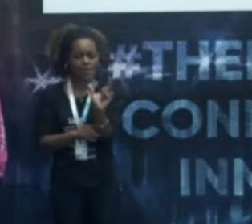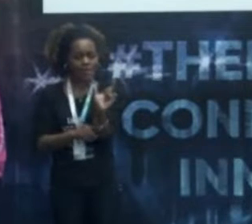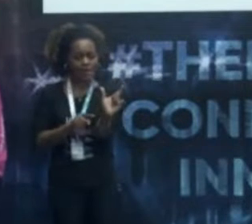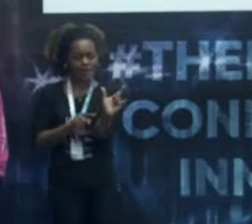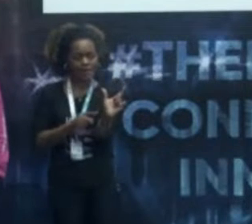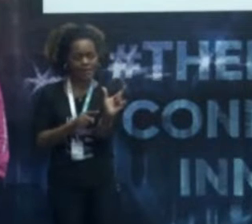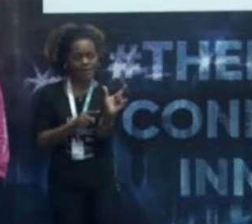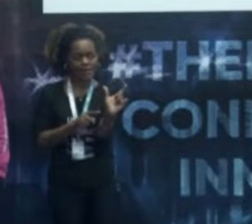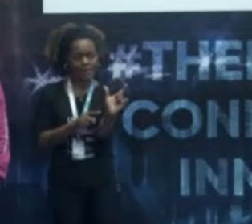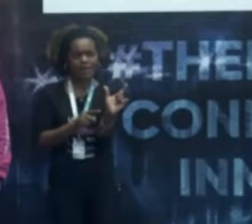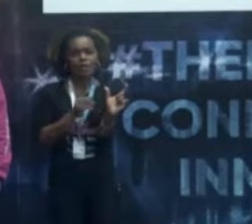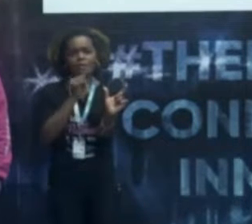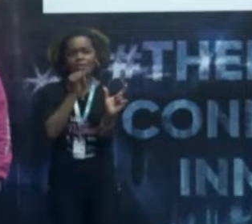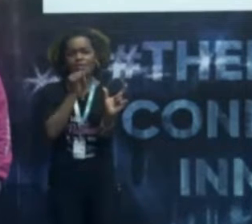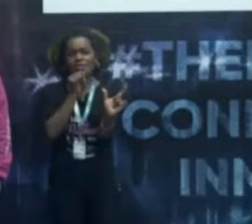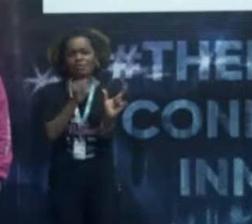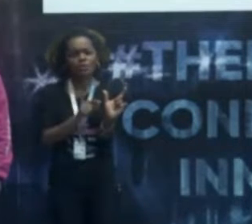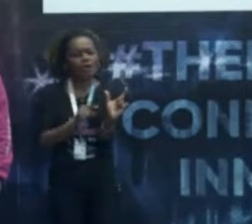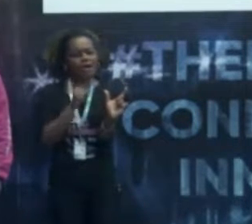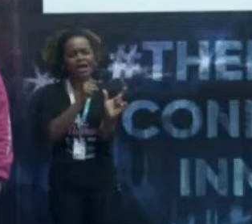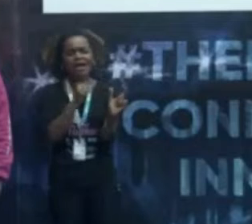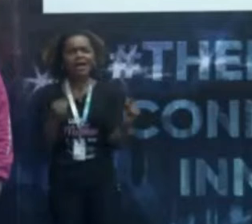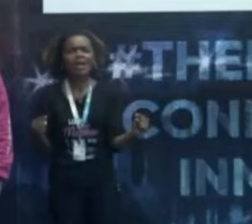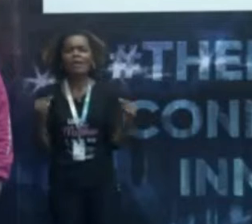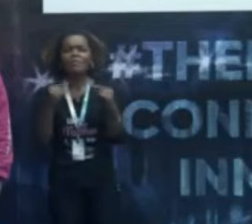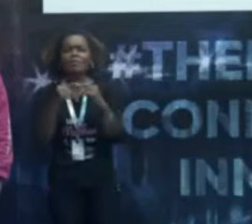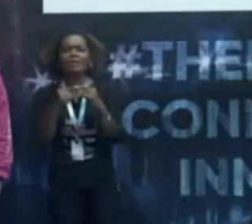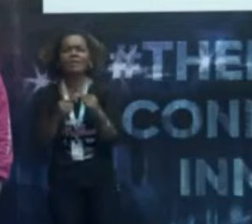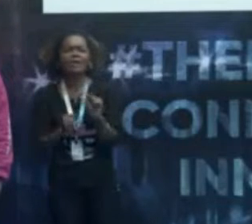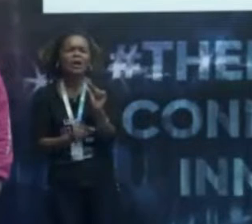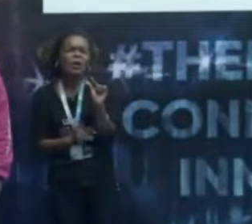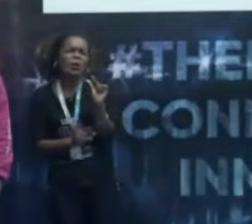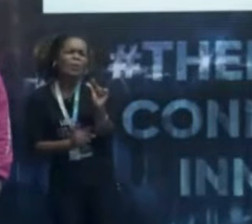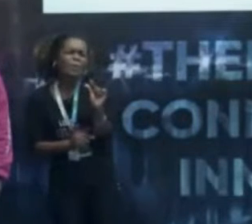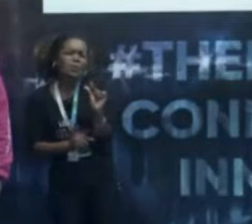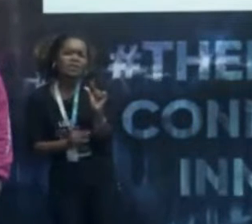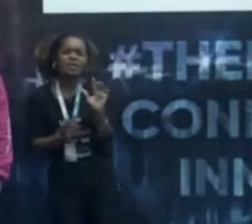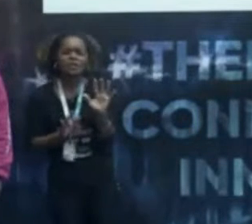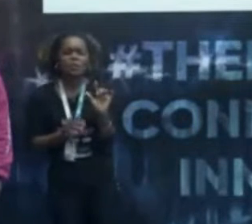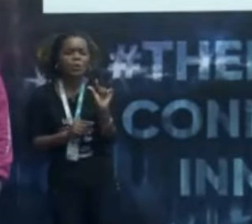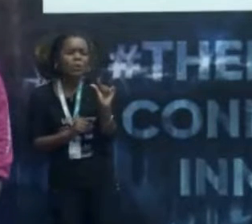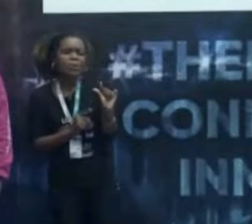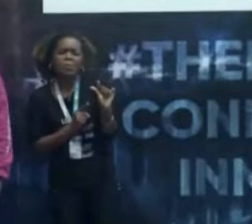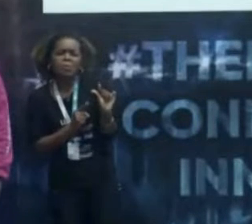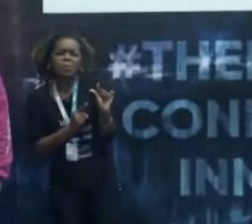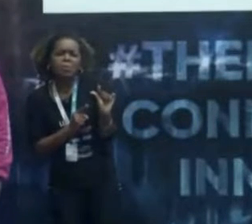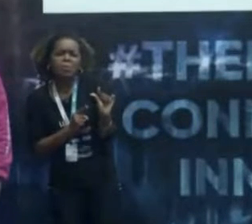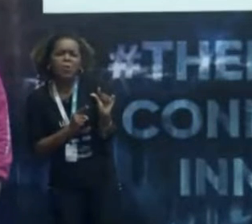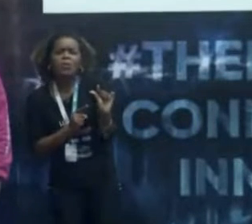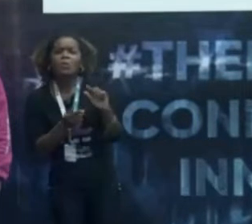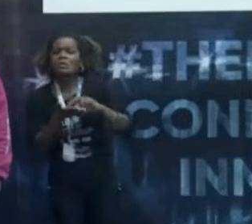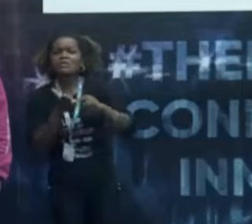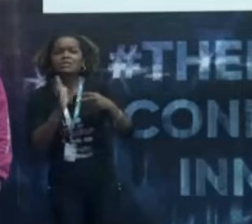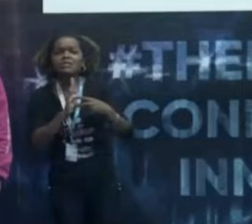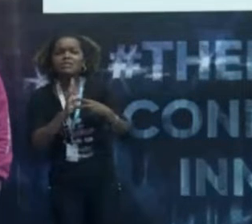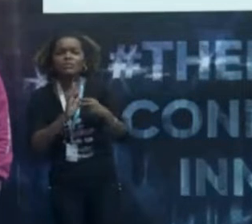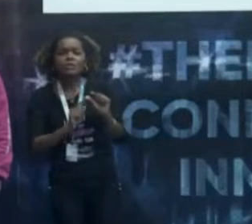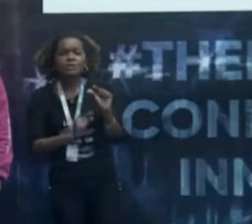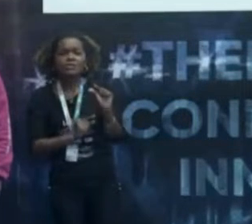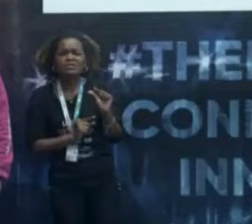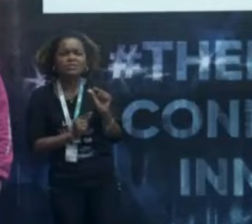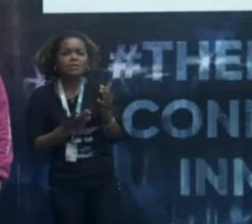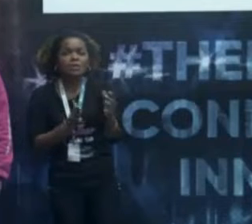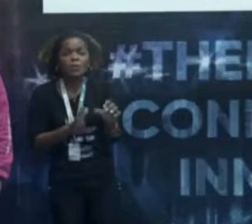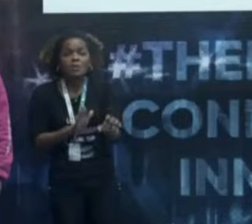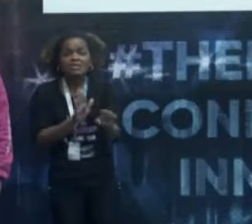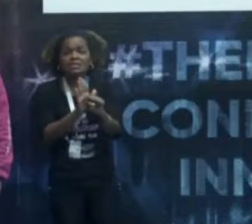questão etimológica, vem da ideia de ser um pequeno token, literalmente um token, um símbolo, né? Então,